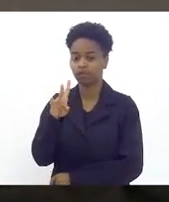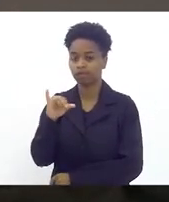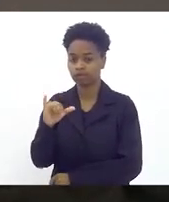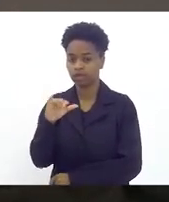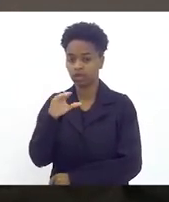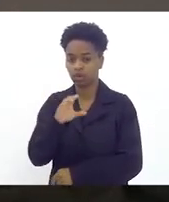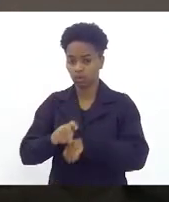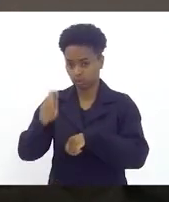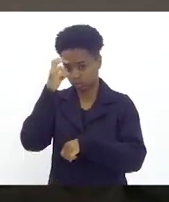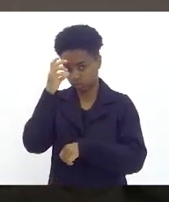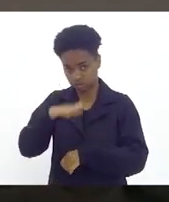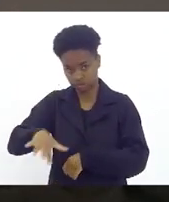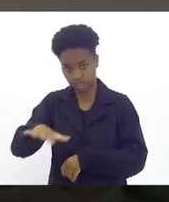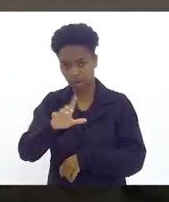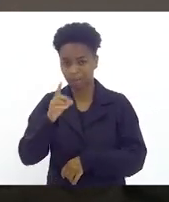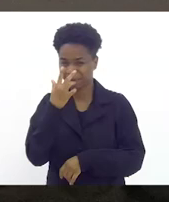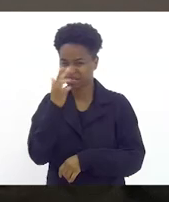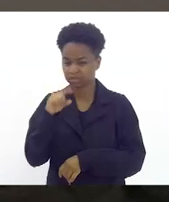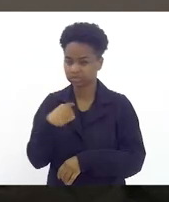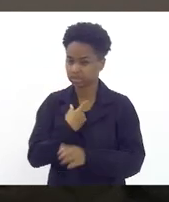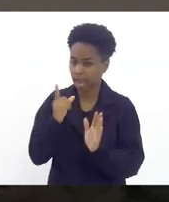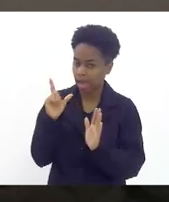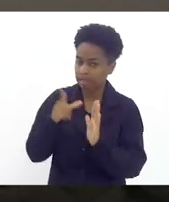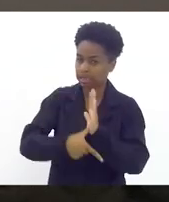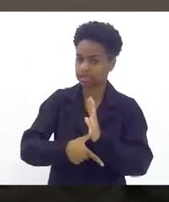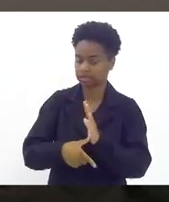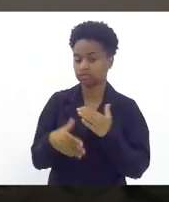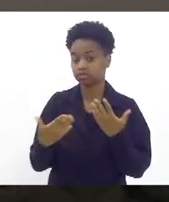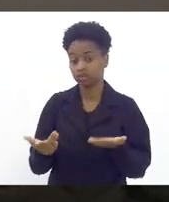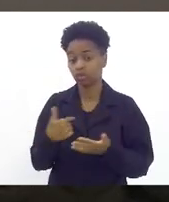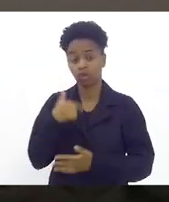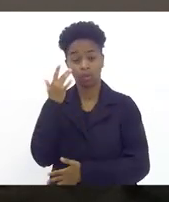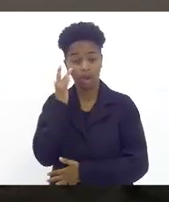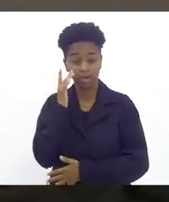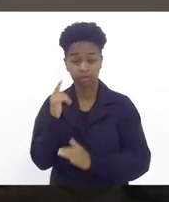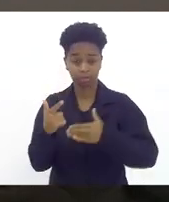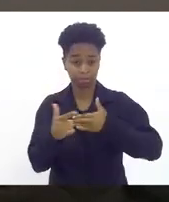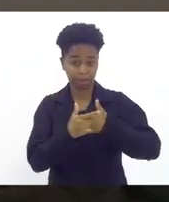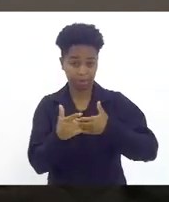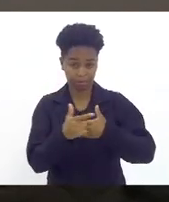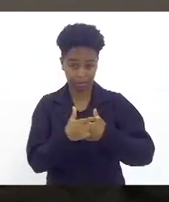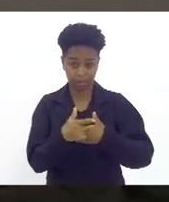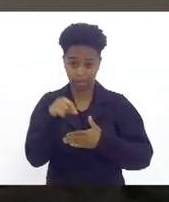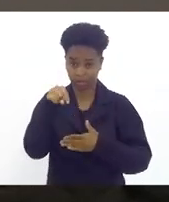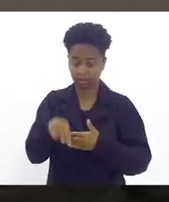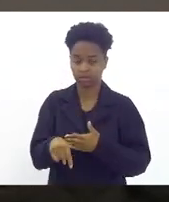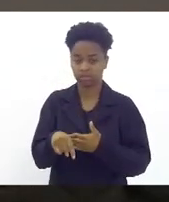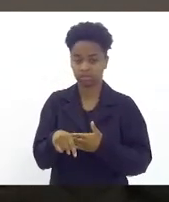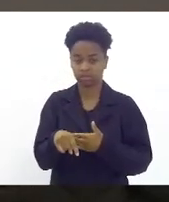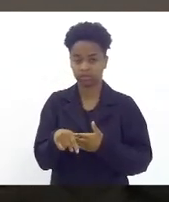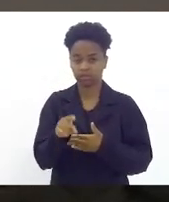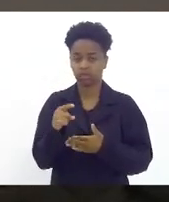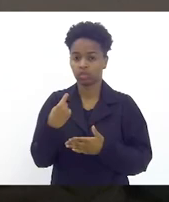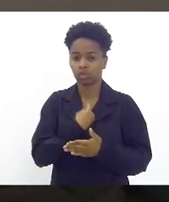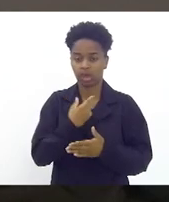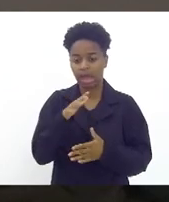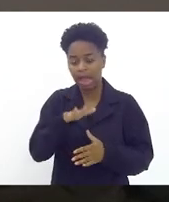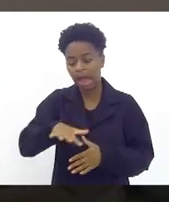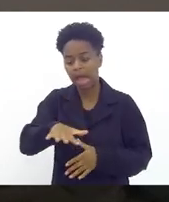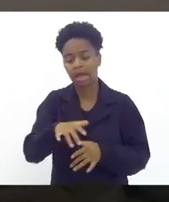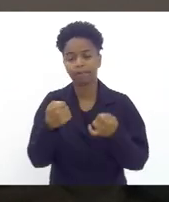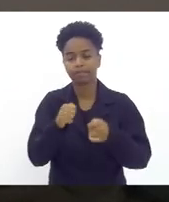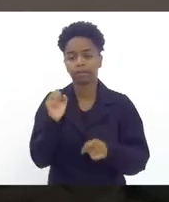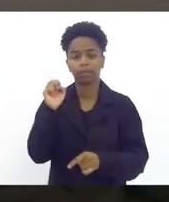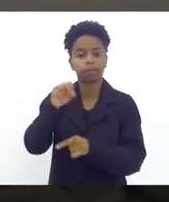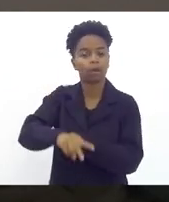chegou um pouco atrasado Eu acho que o nosso papel o nosso ponto né o nosso nicho a ser